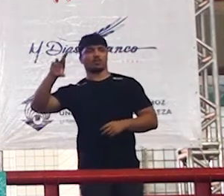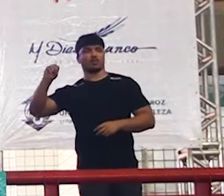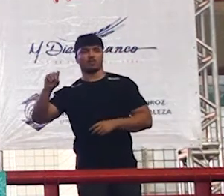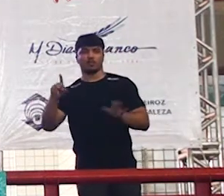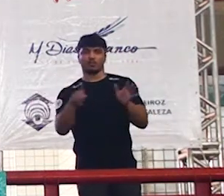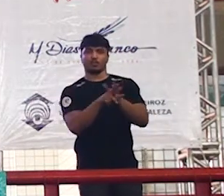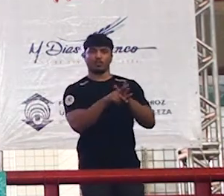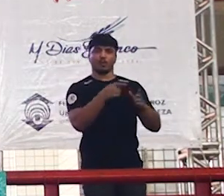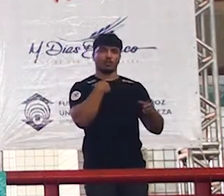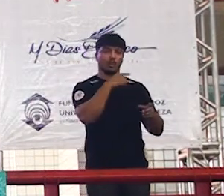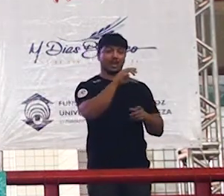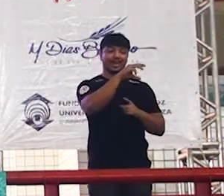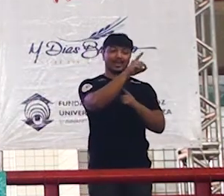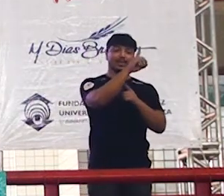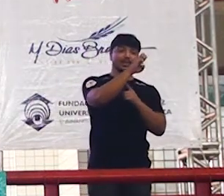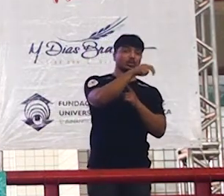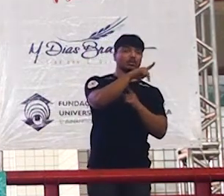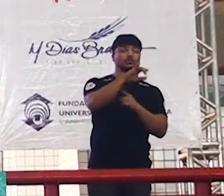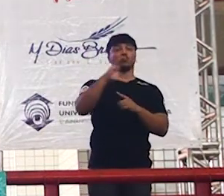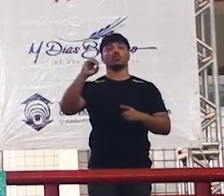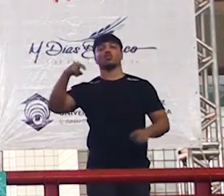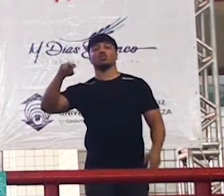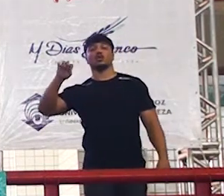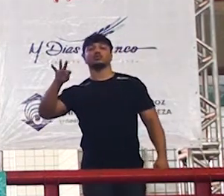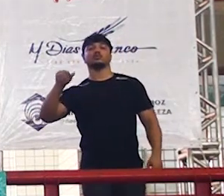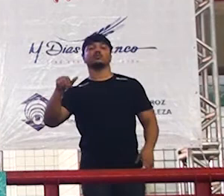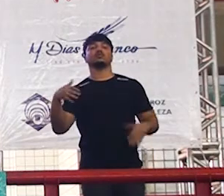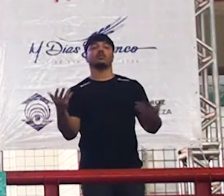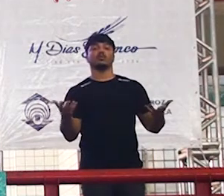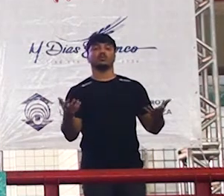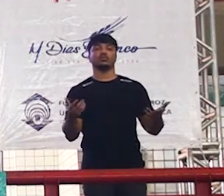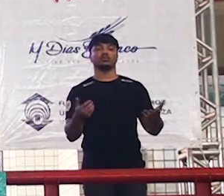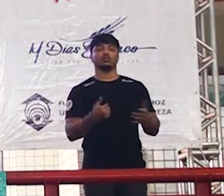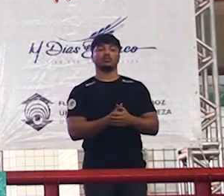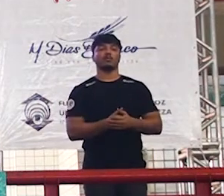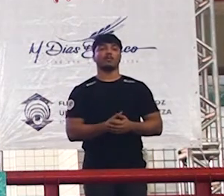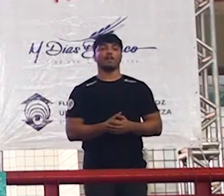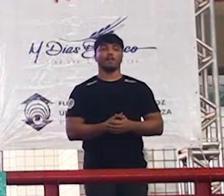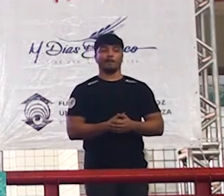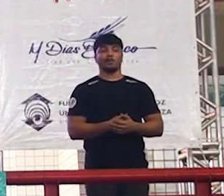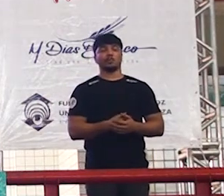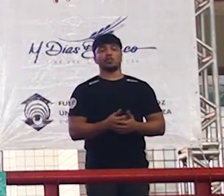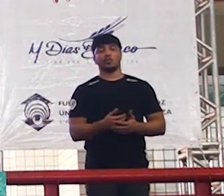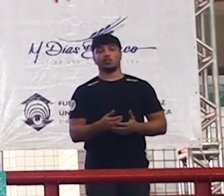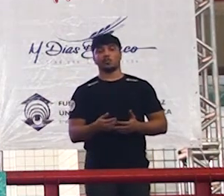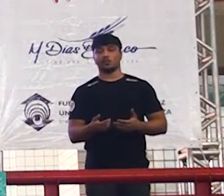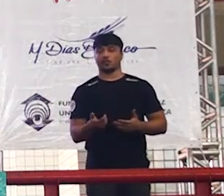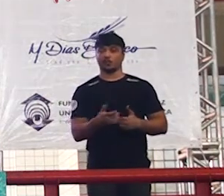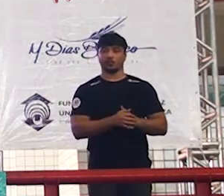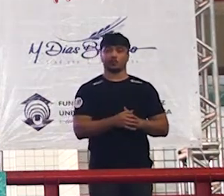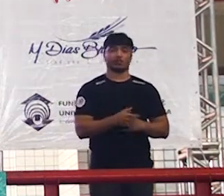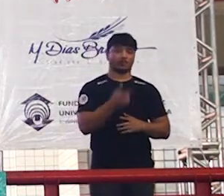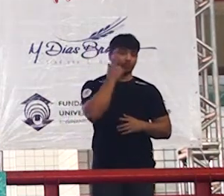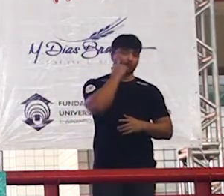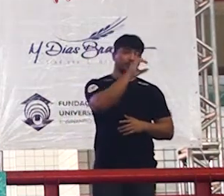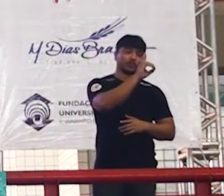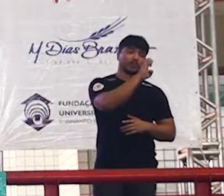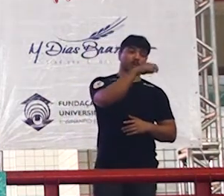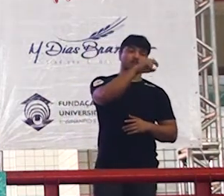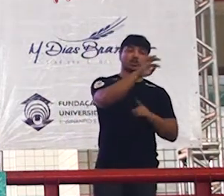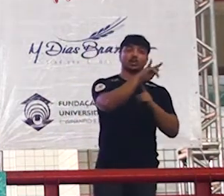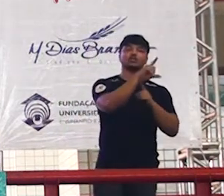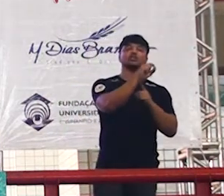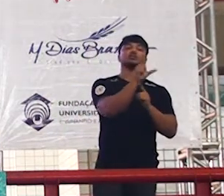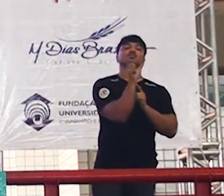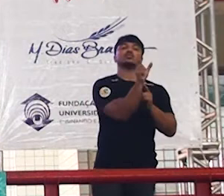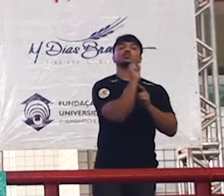sentido denotativo ou conotativo? Vamos entrar nos conceitos aí da aula. Vamos lembrar, quando é que eu